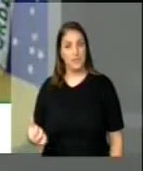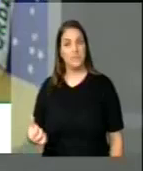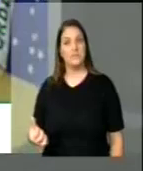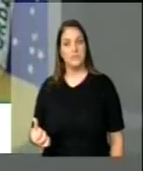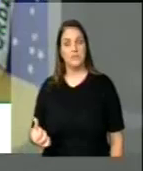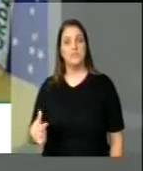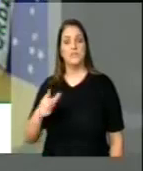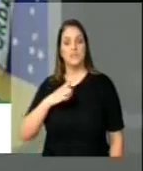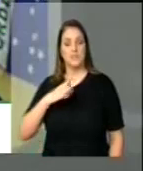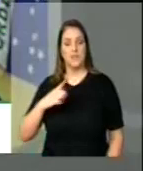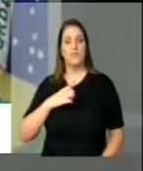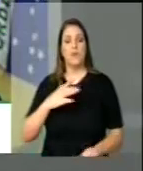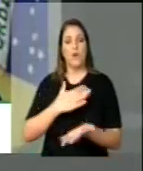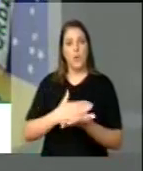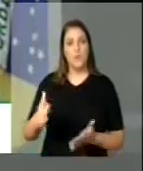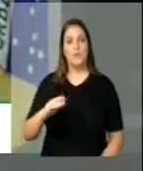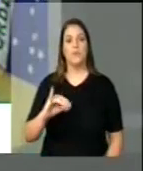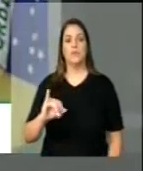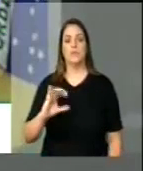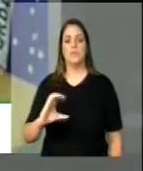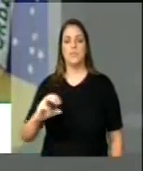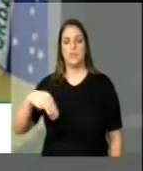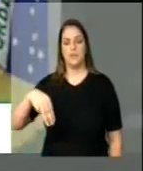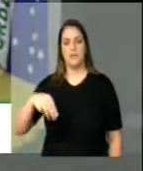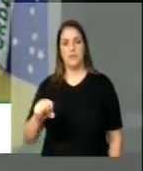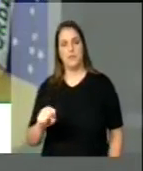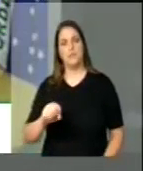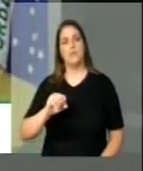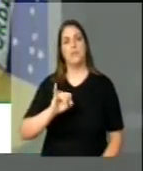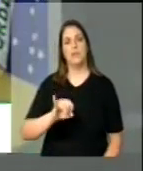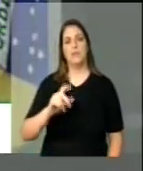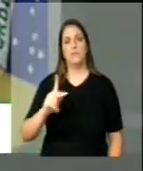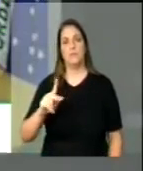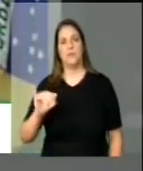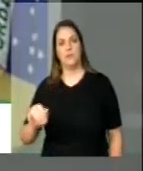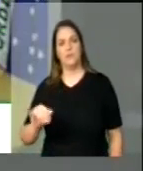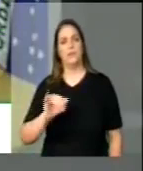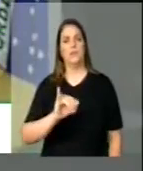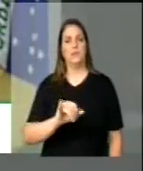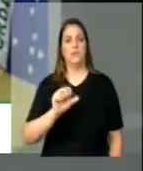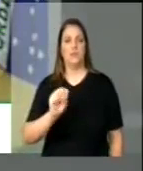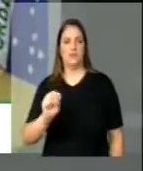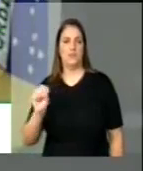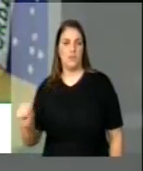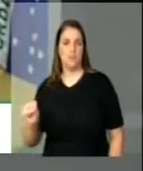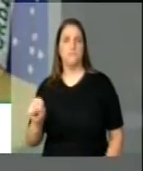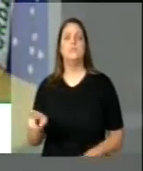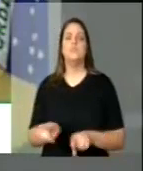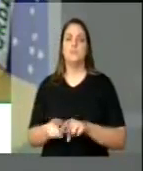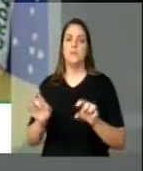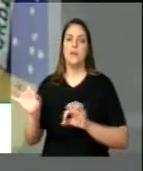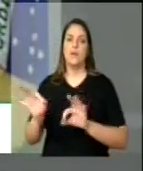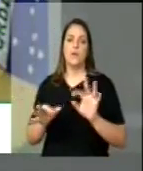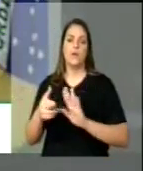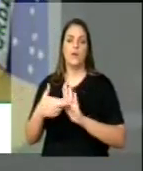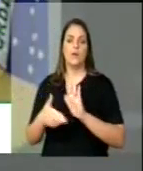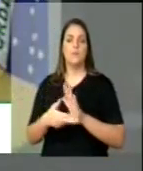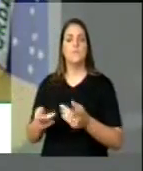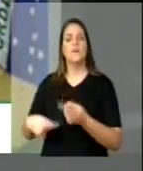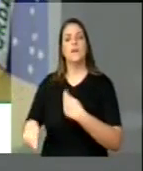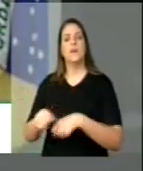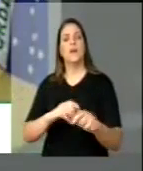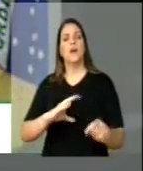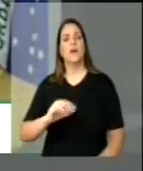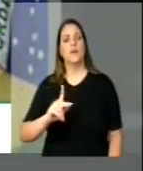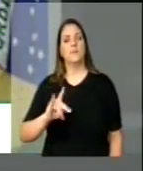começa o ICMS, o IPI e o ISS. Regulamentou o mercado de capitais, tomou parte